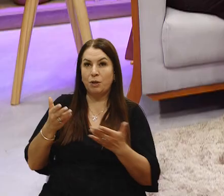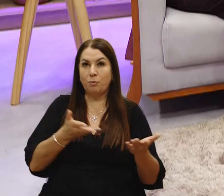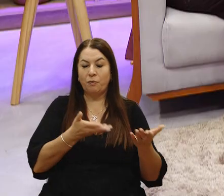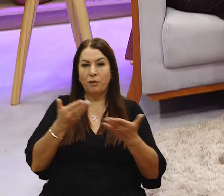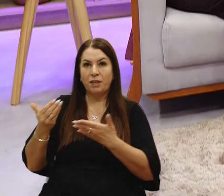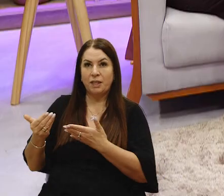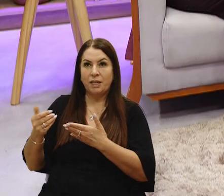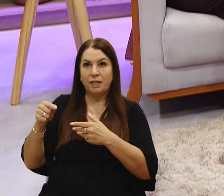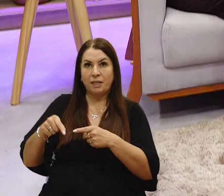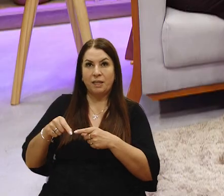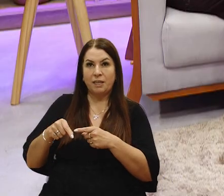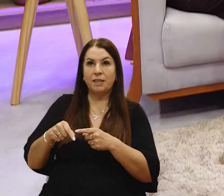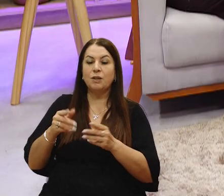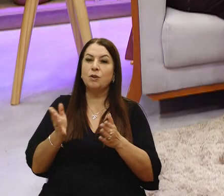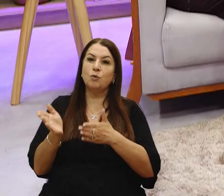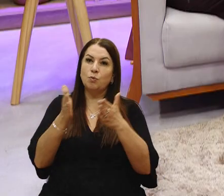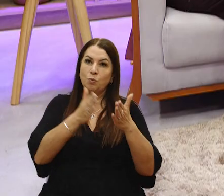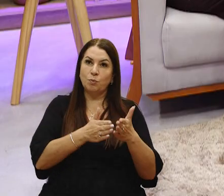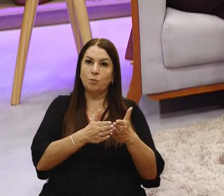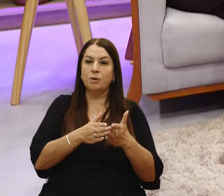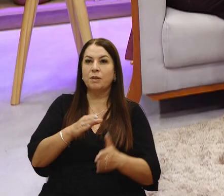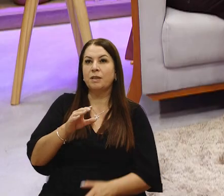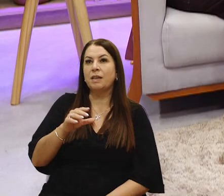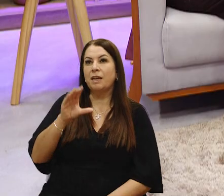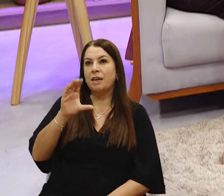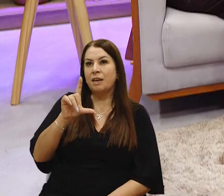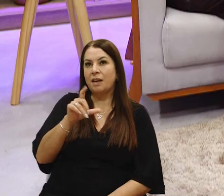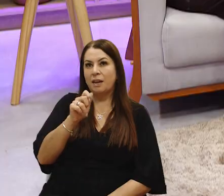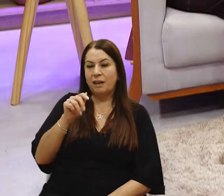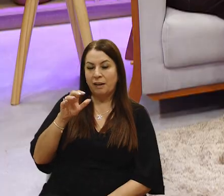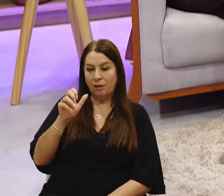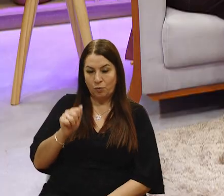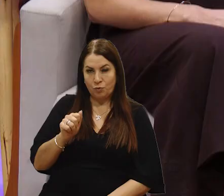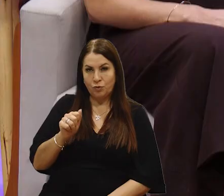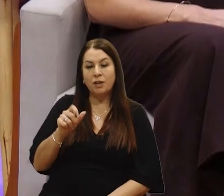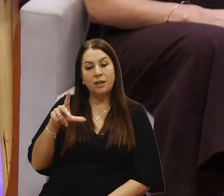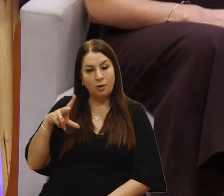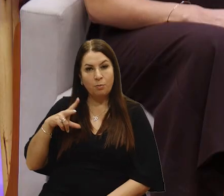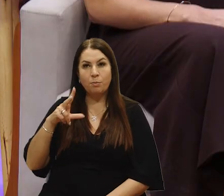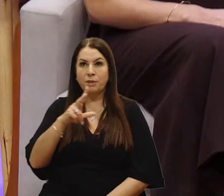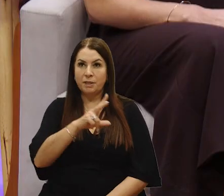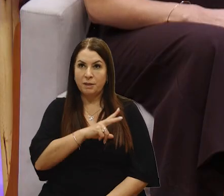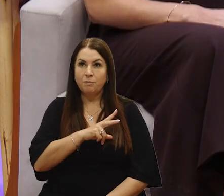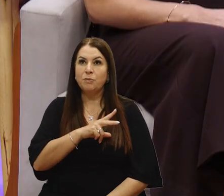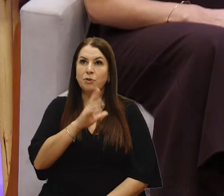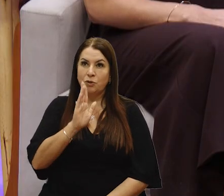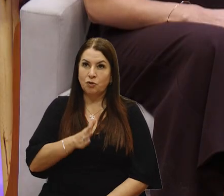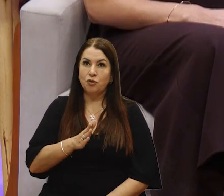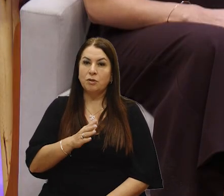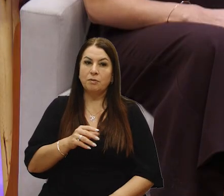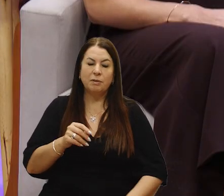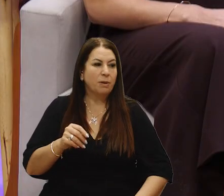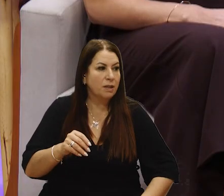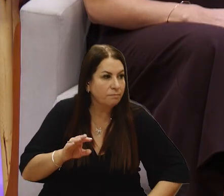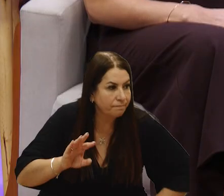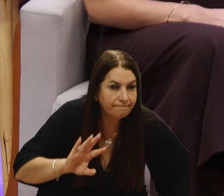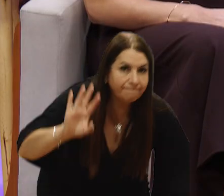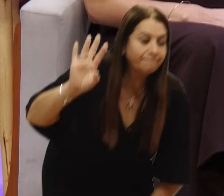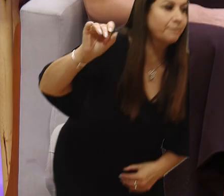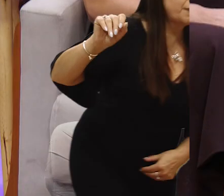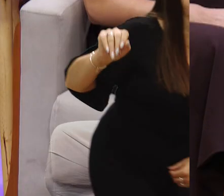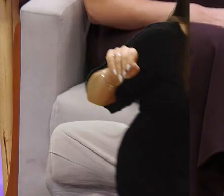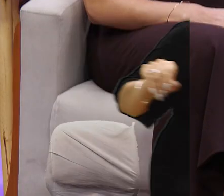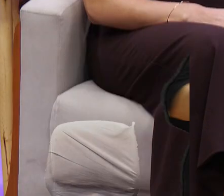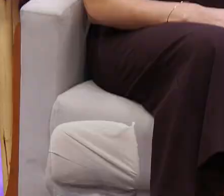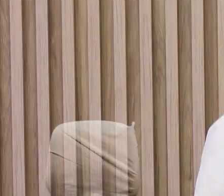no estúdio. Aqui ao meu lado temos a Cláudia Brum, que é uma paciente que passou por lipedema. Temos também a